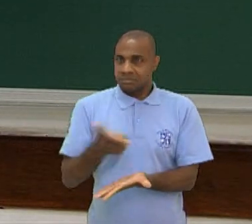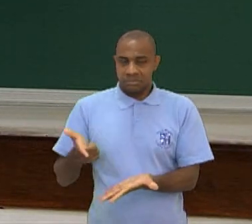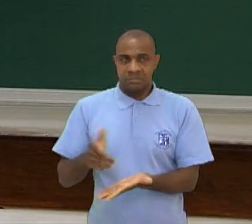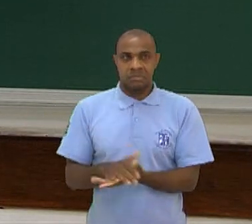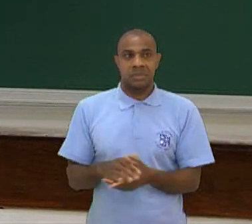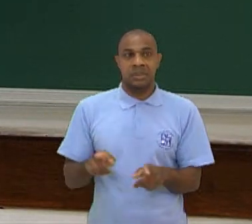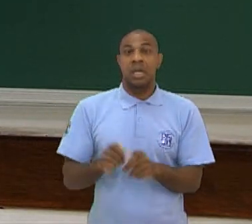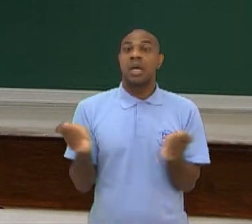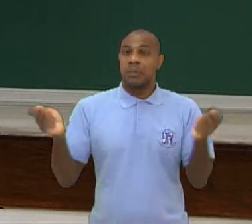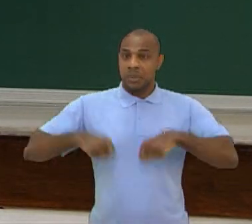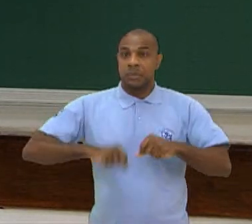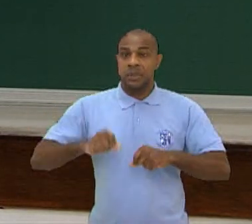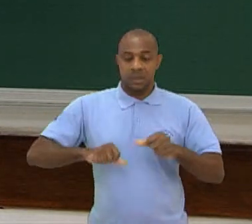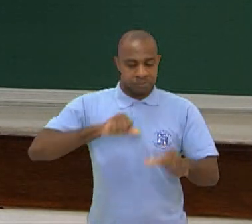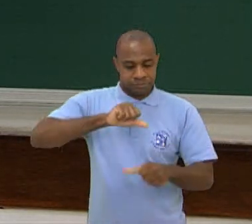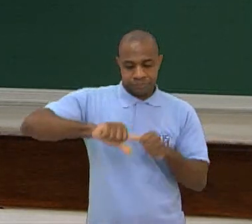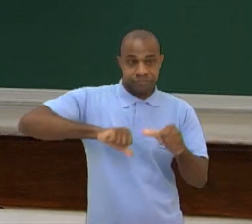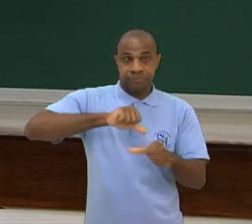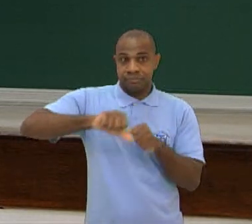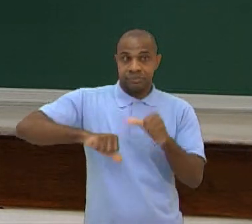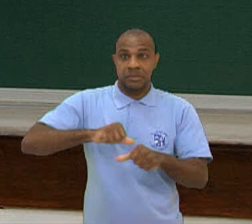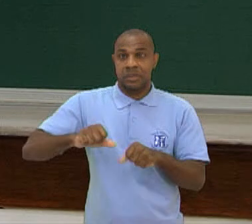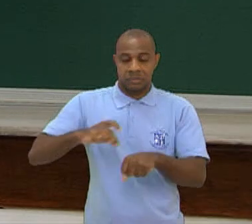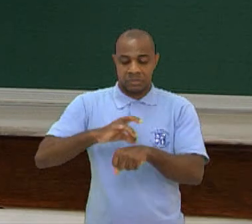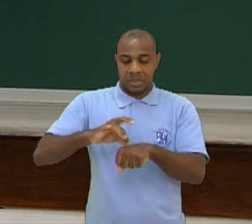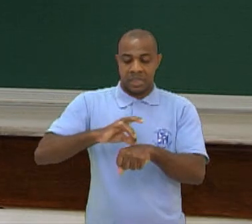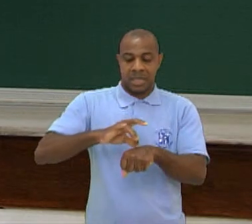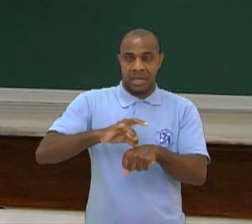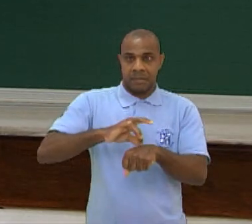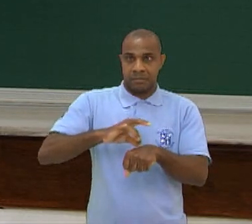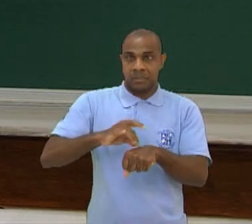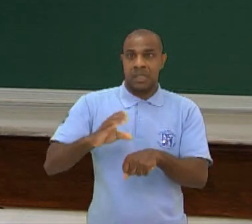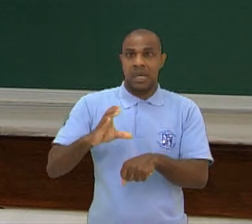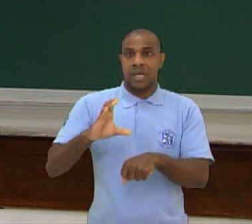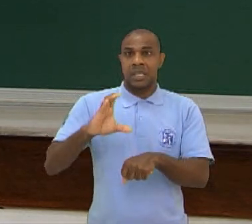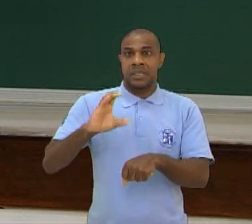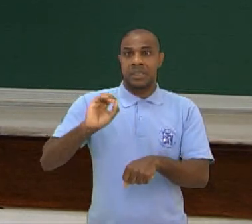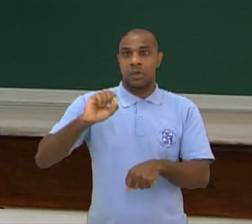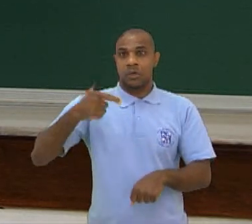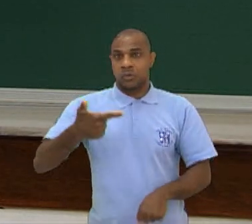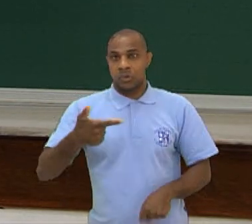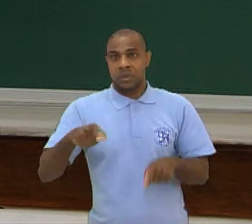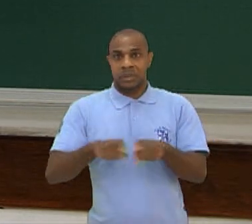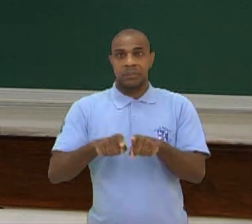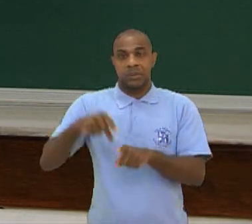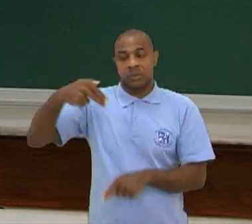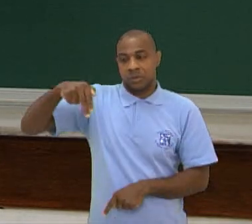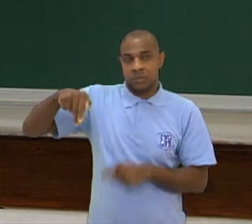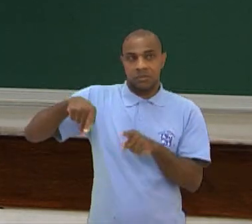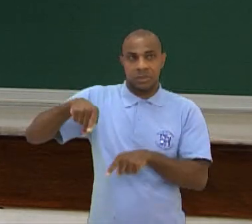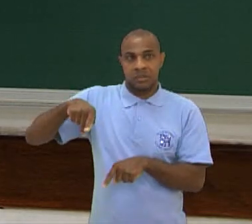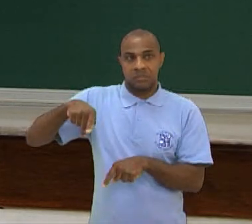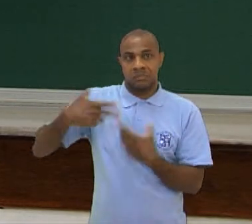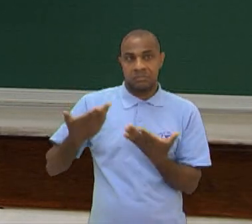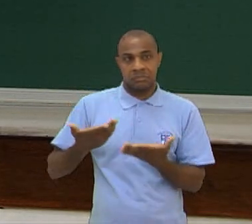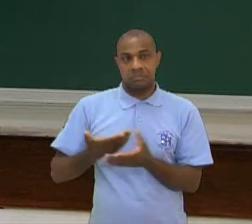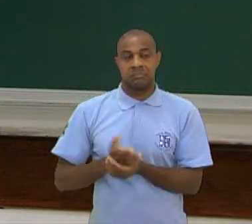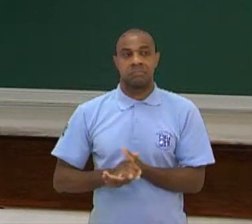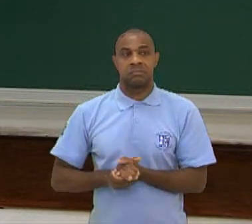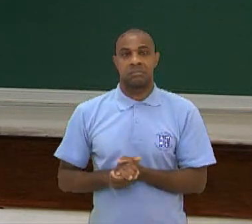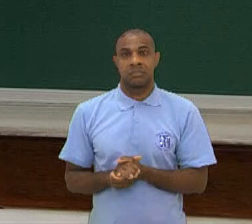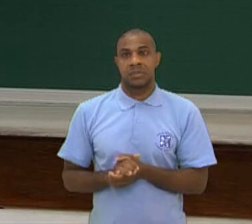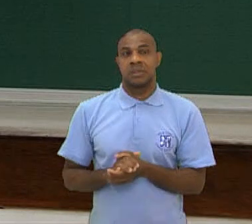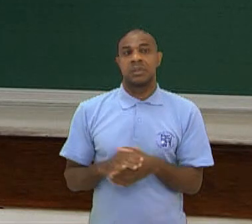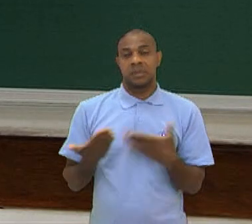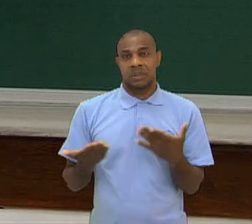a reciclagem do carbono e do nitrogênio. O nitrogênio, no caso aqui que a gente comentou, dos compostos aminados. E o carbono, os açúcares, gente.